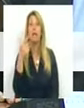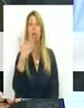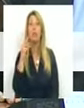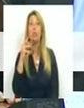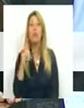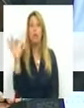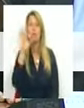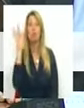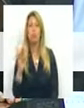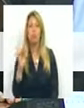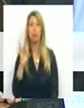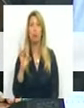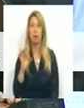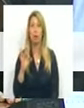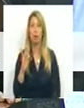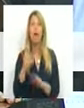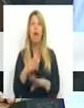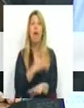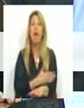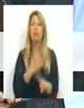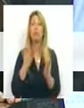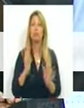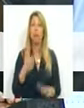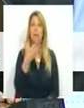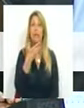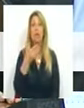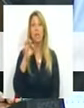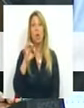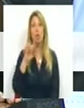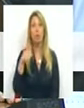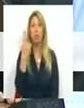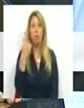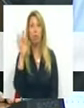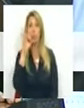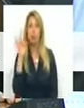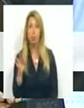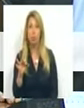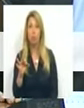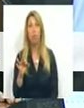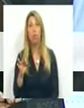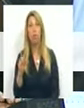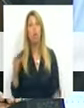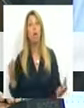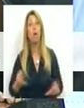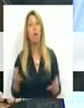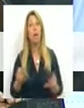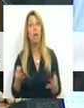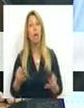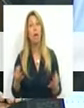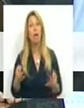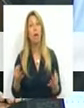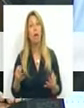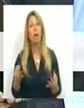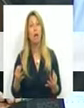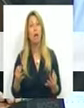antes disso já tinha sido a volta de 178,1%, o que à partida, digamos